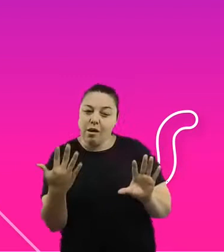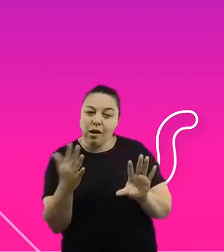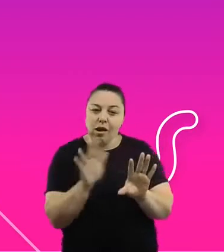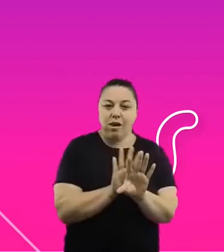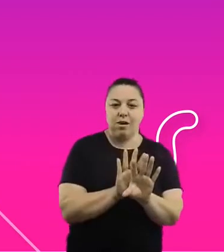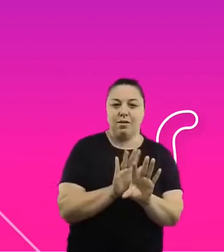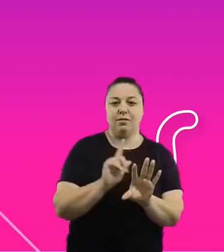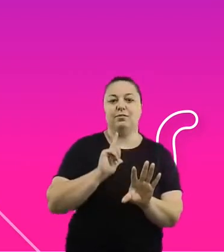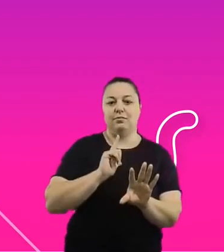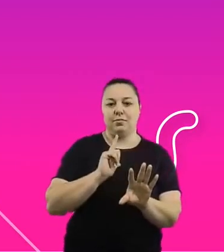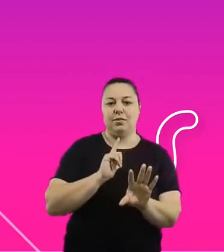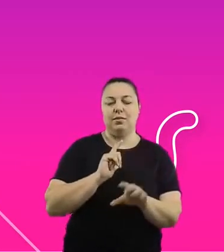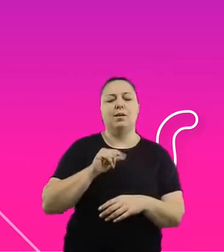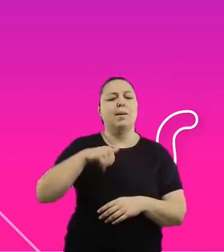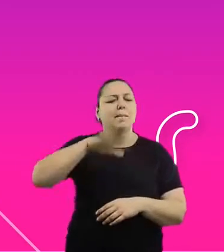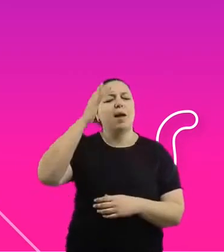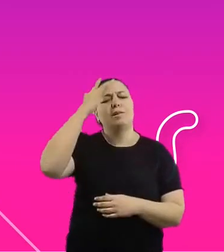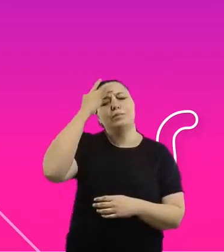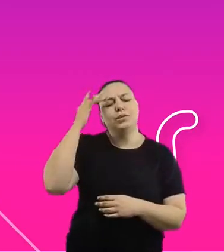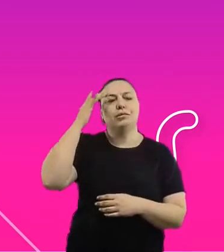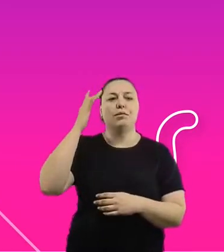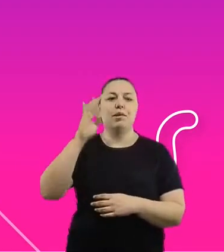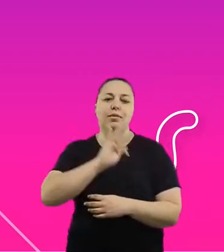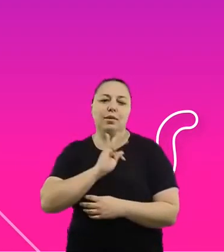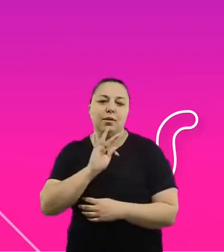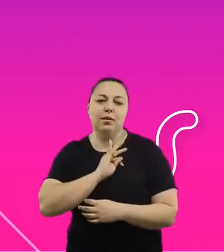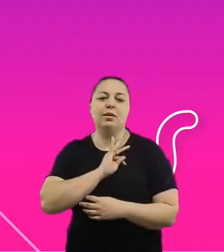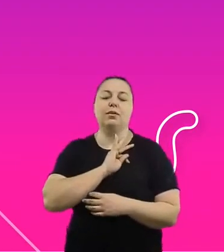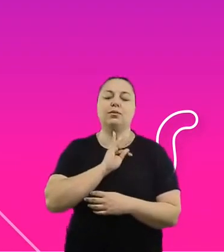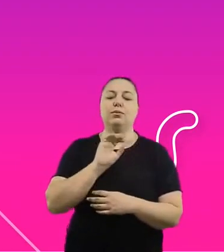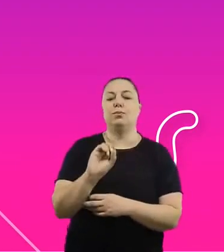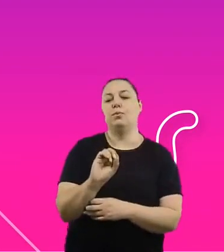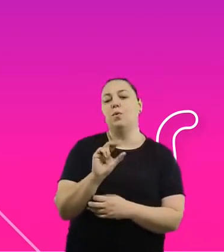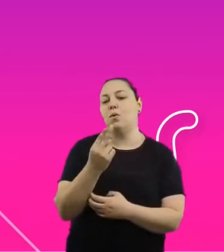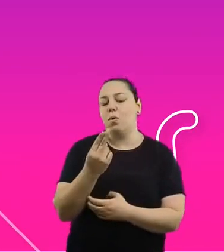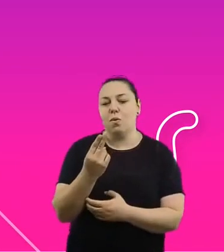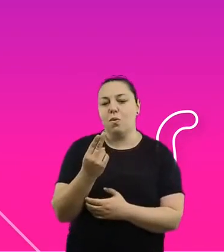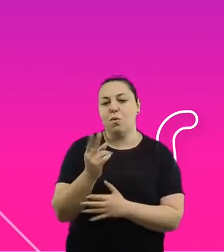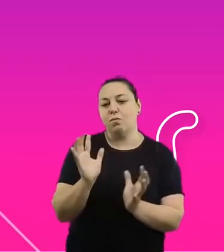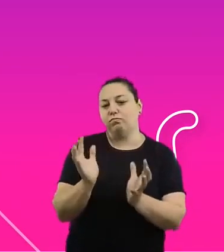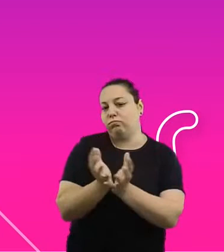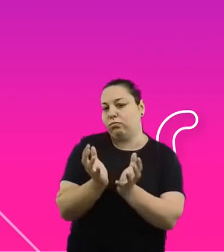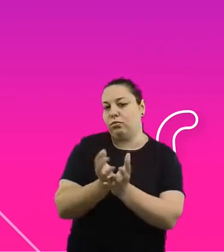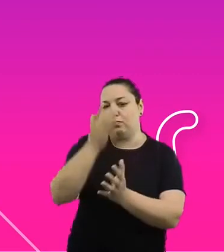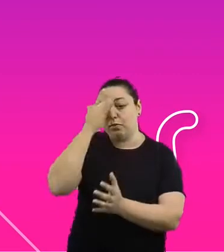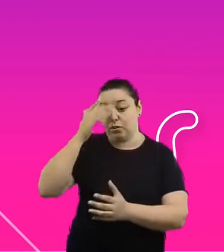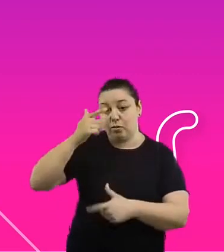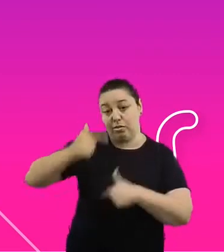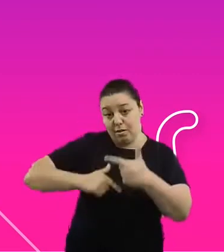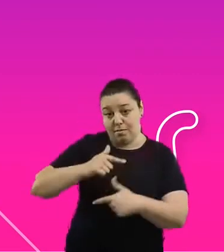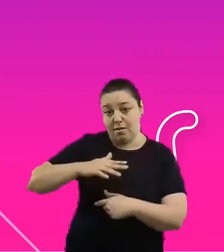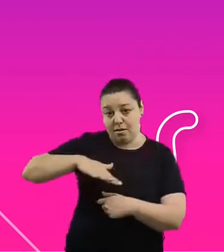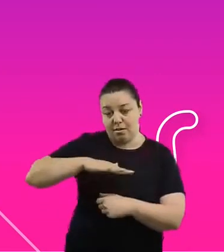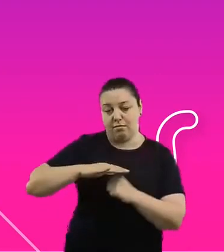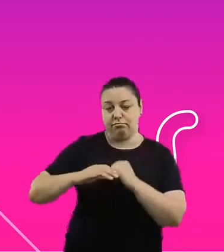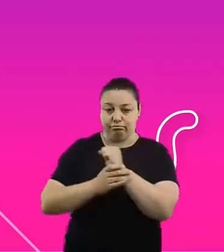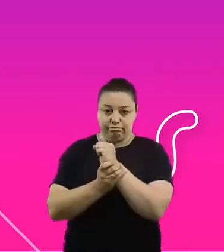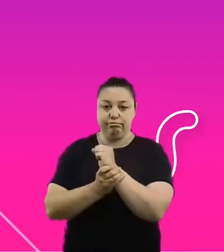mais técnico, pela turma que mexe com segurança da informação, e obviamente